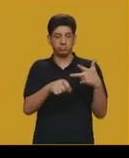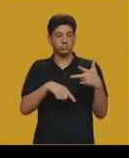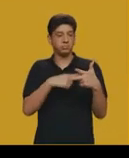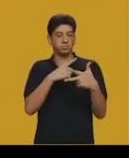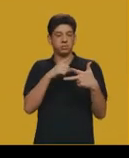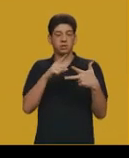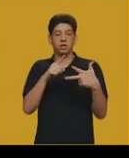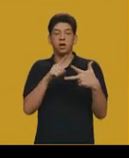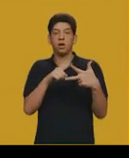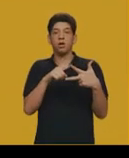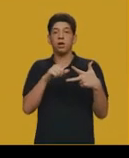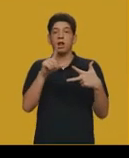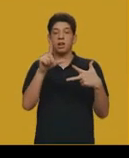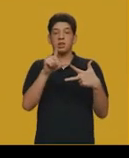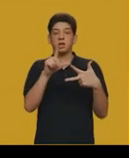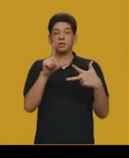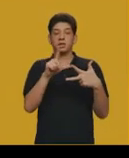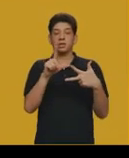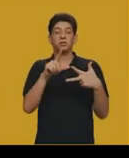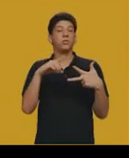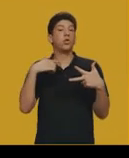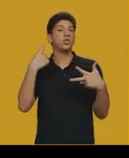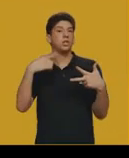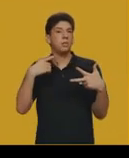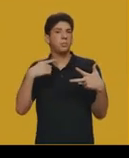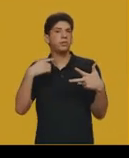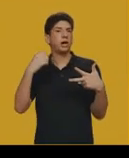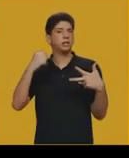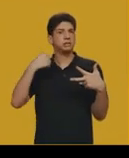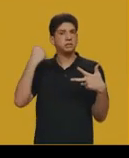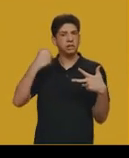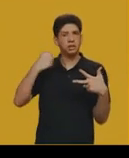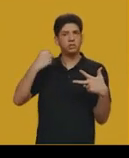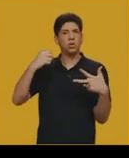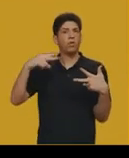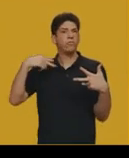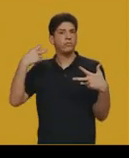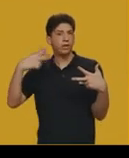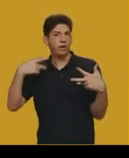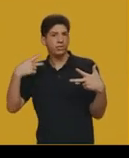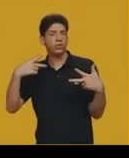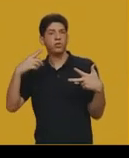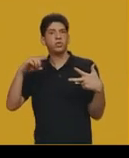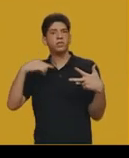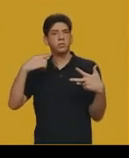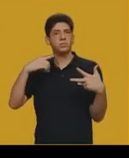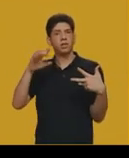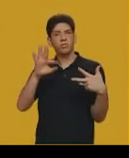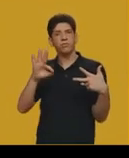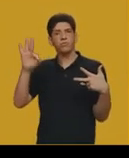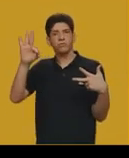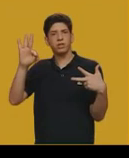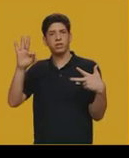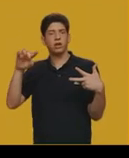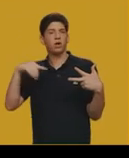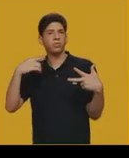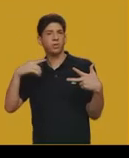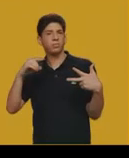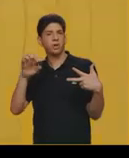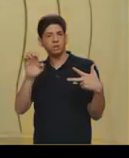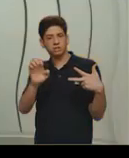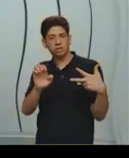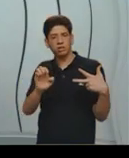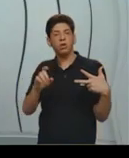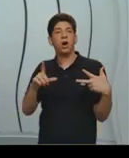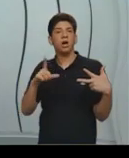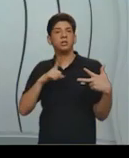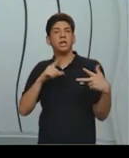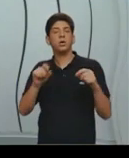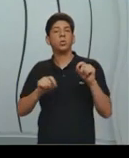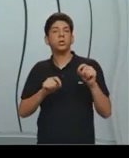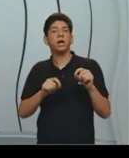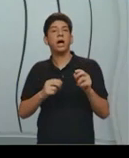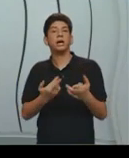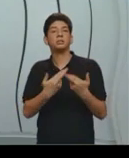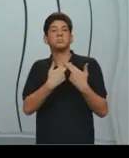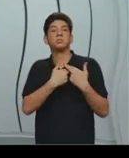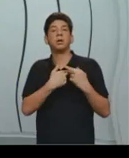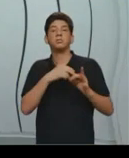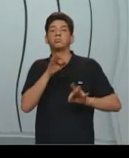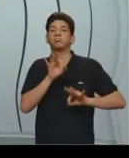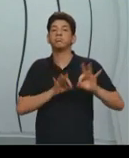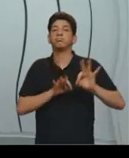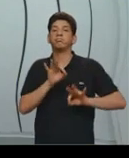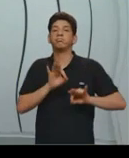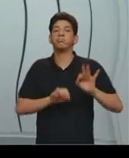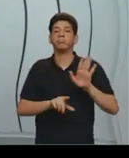são os deputados, os senadores, os vereadores, os deputados federais e estaduais, que eles têm a responsabilidade de elaborar as leis